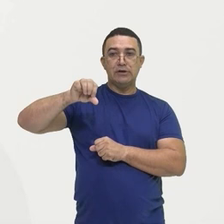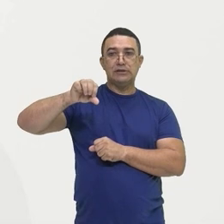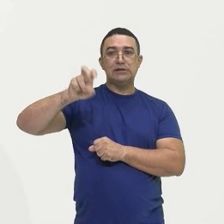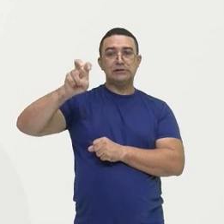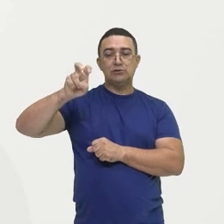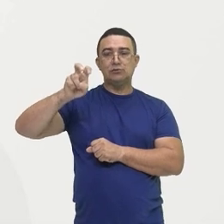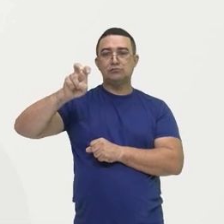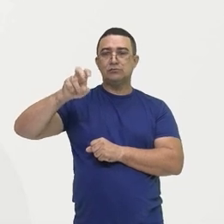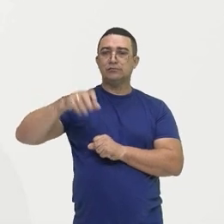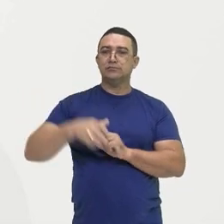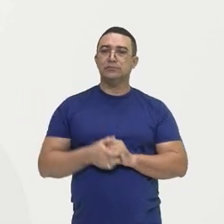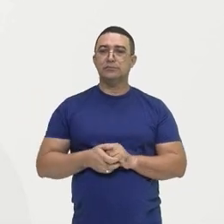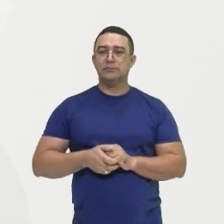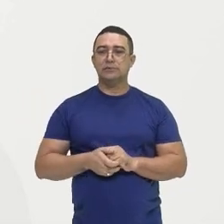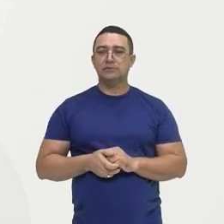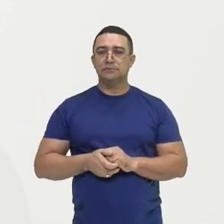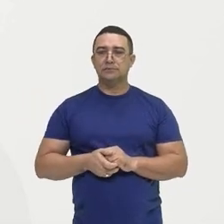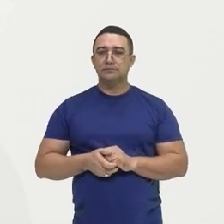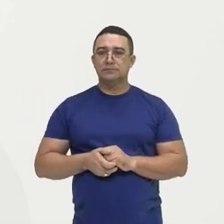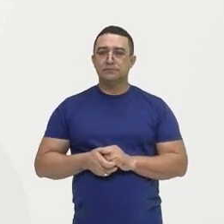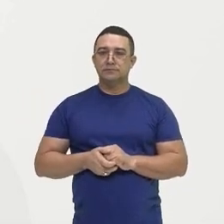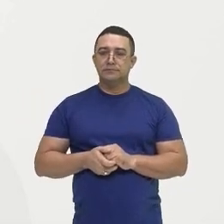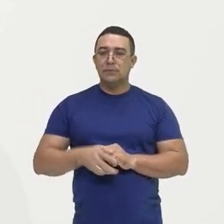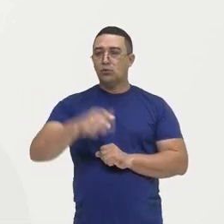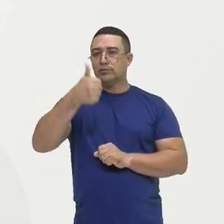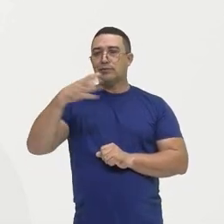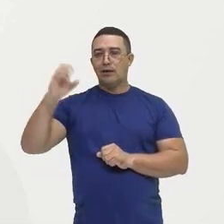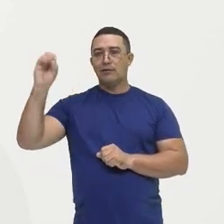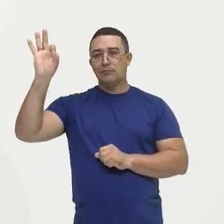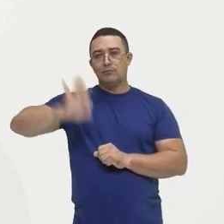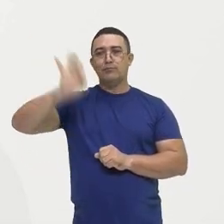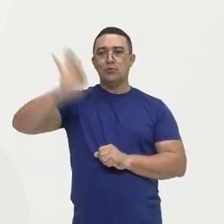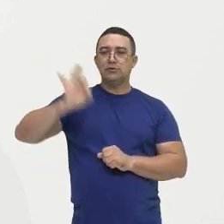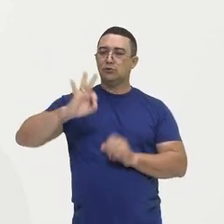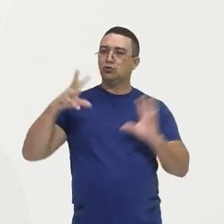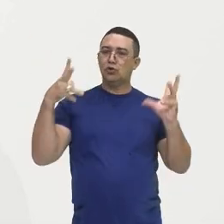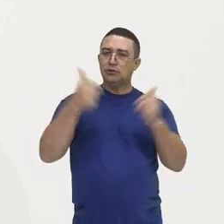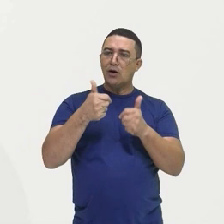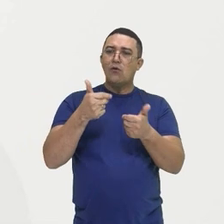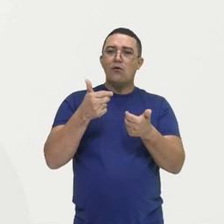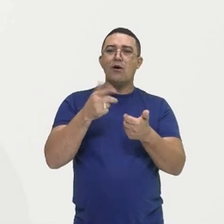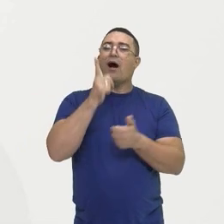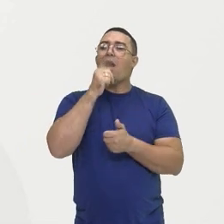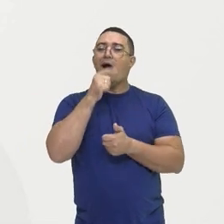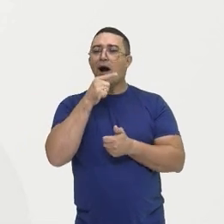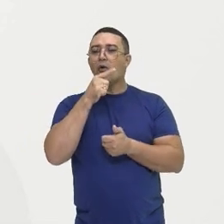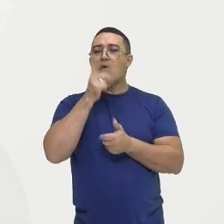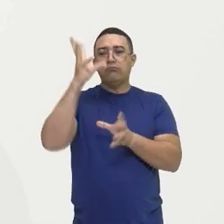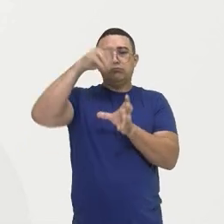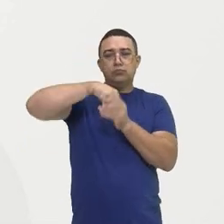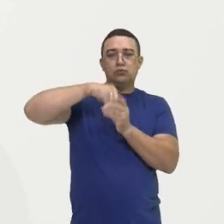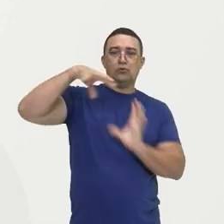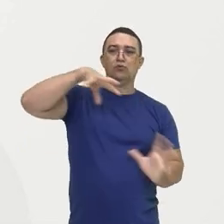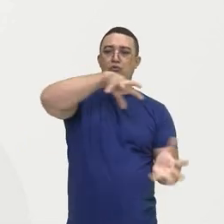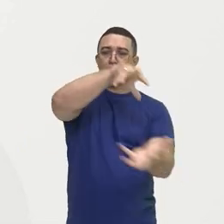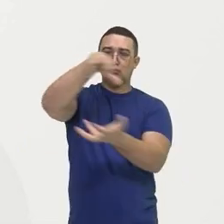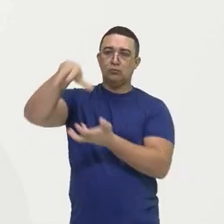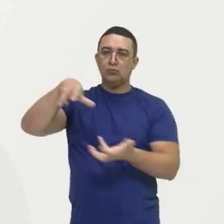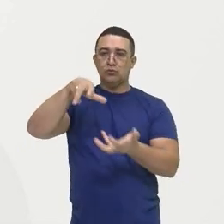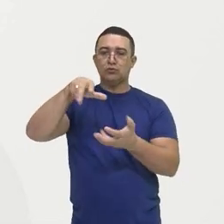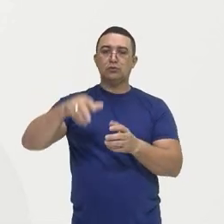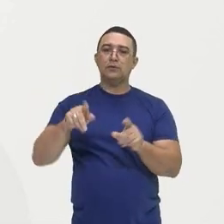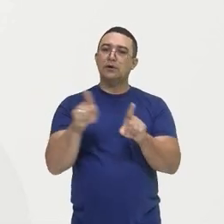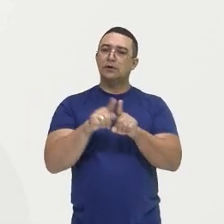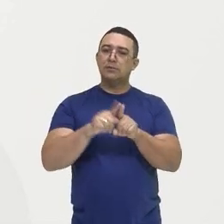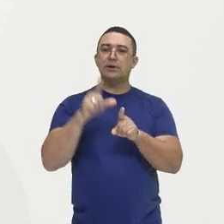2,5%. 97,5% mais 2,5%, 100%, né? O total de água no nosso planeta, né? E aí a gente tem